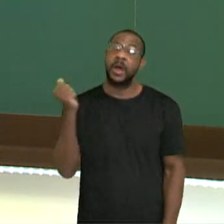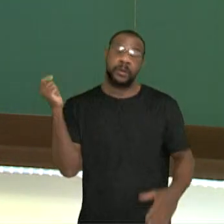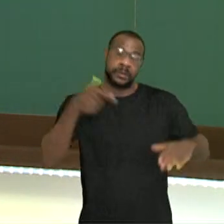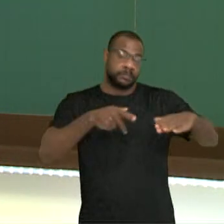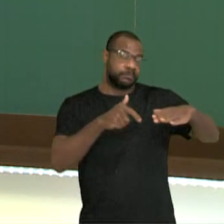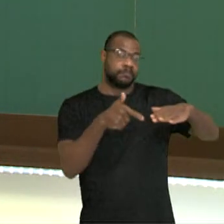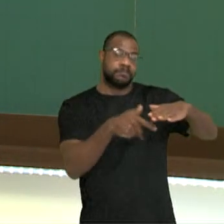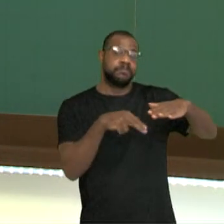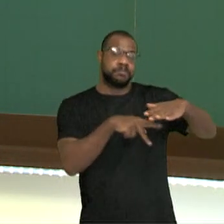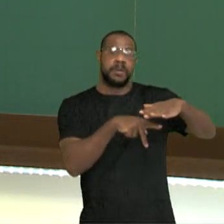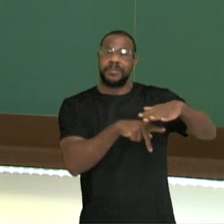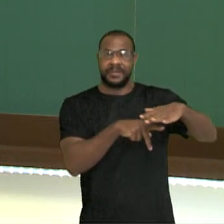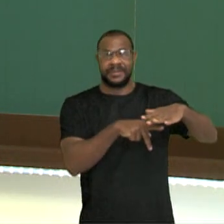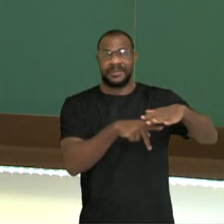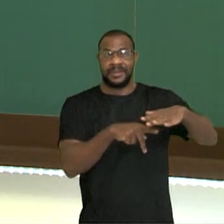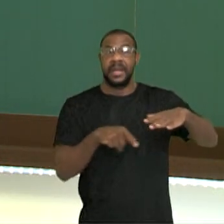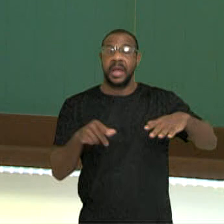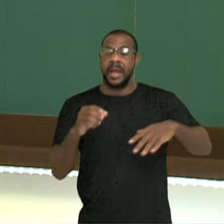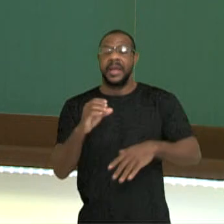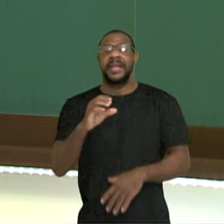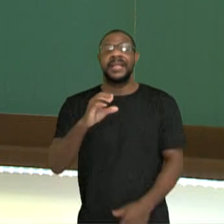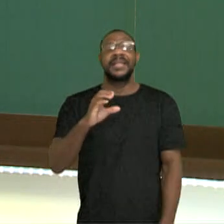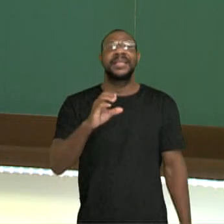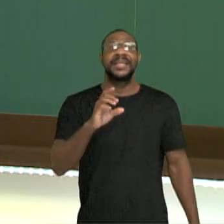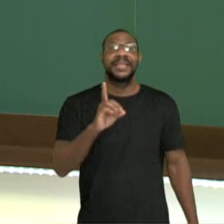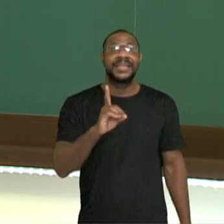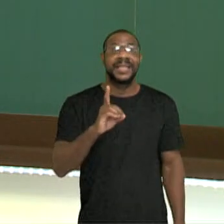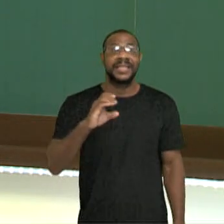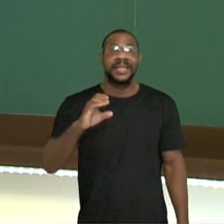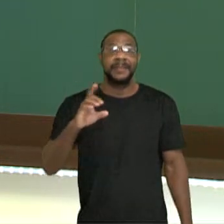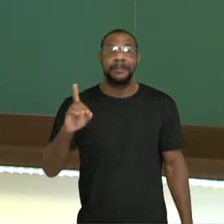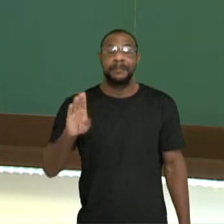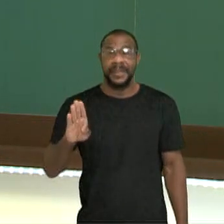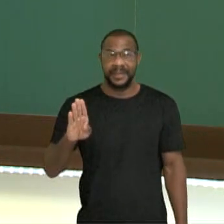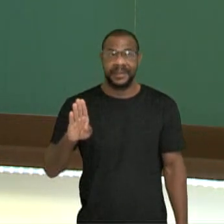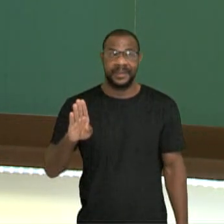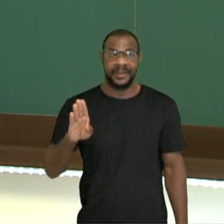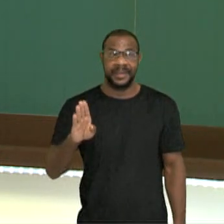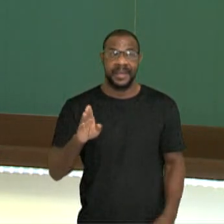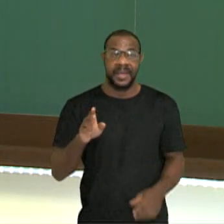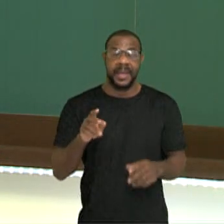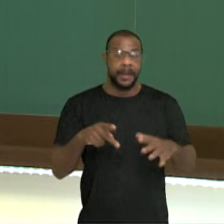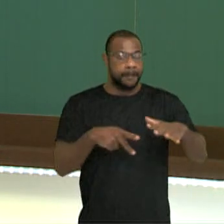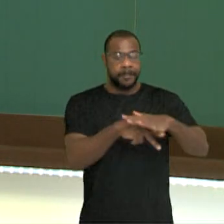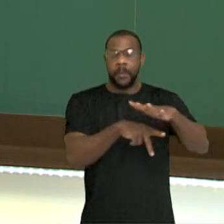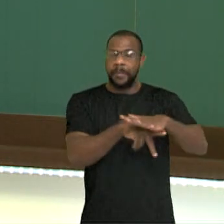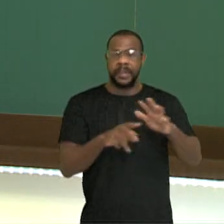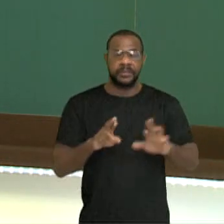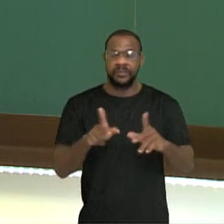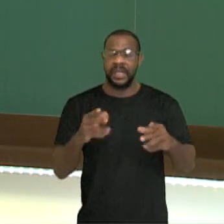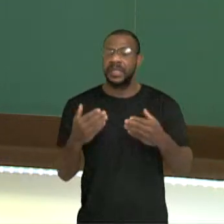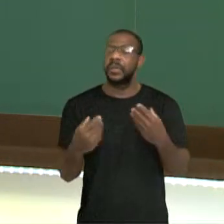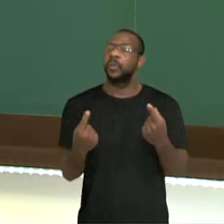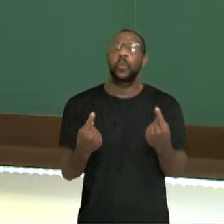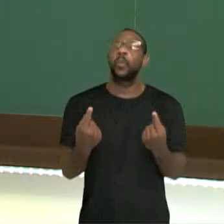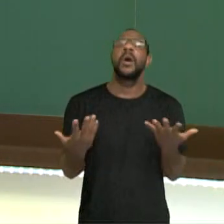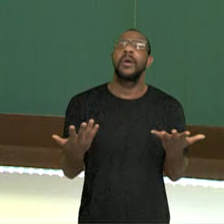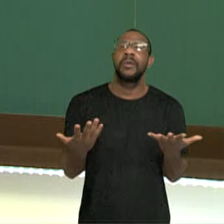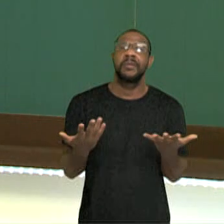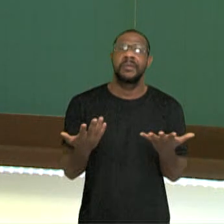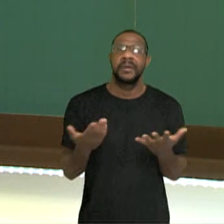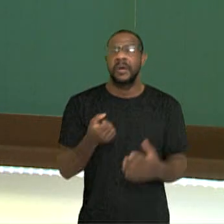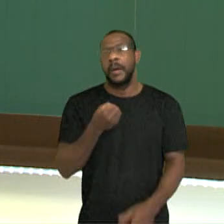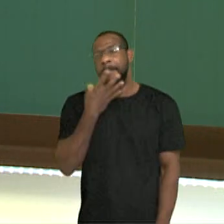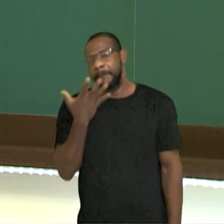vocês refletirem, qual é a diferença em CDB e poupança? Conseguiram já ver essa diferença? Quais as vantagens